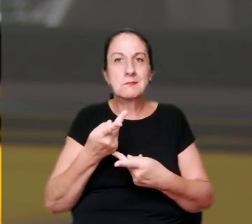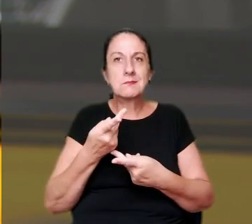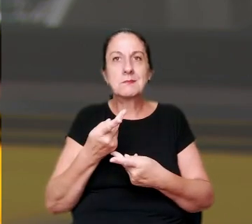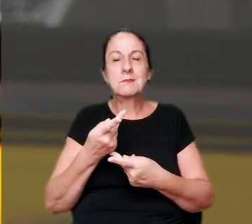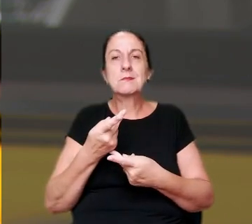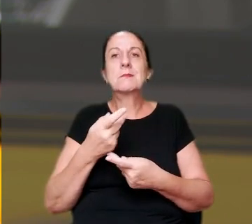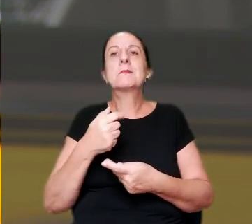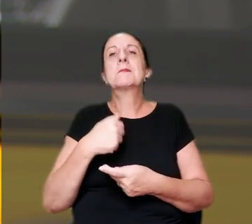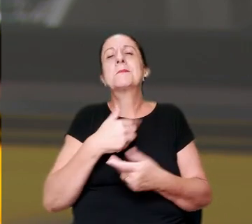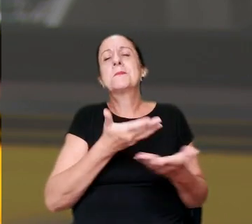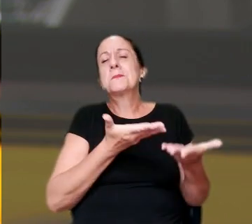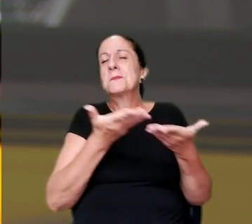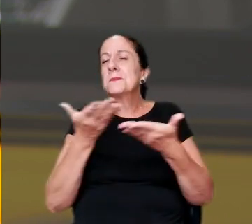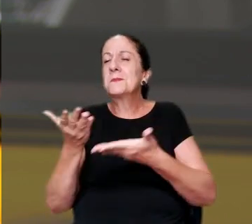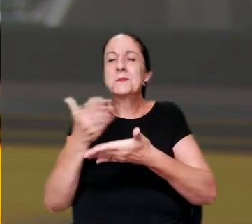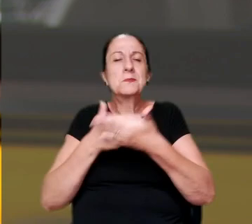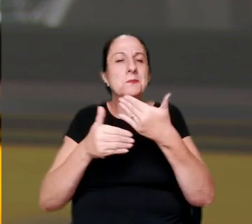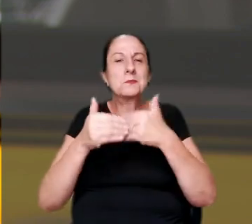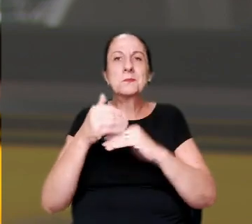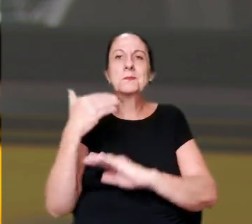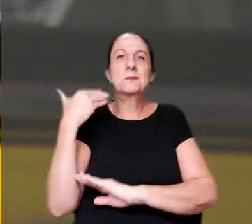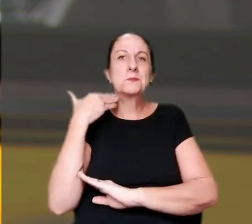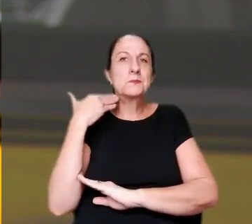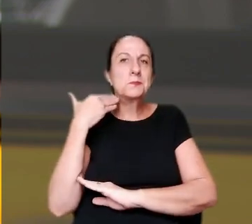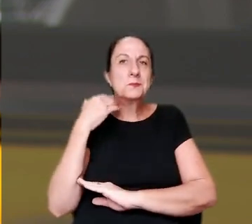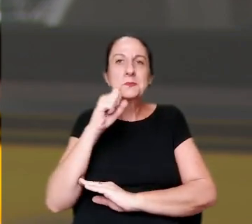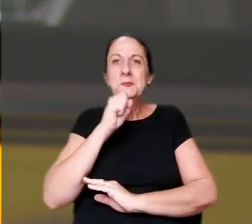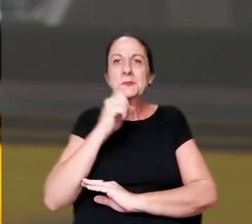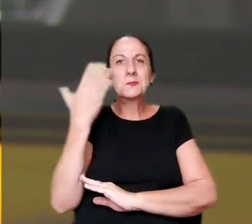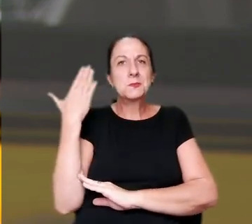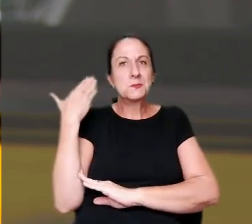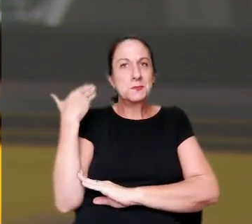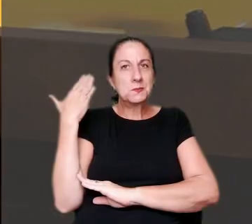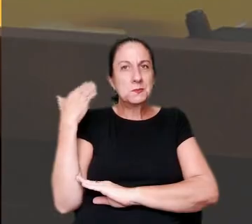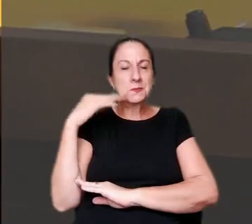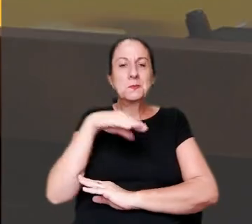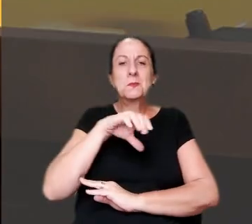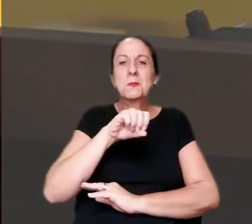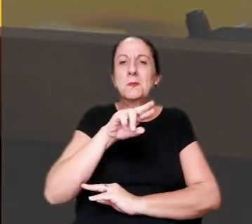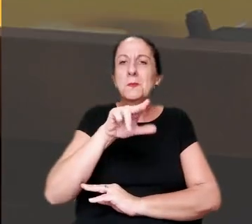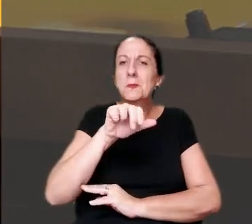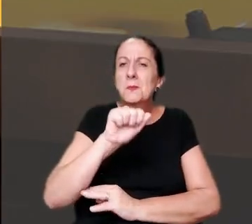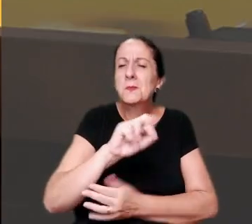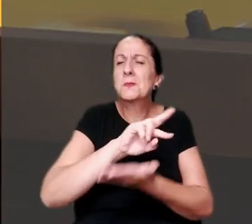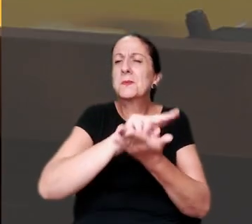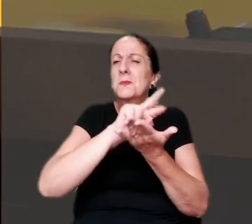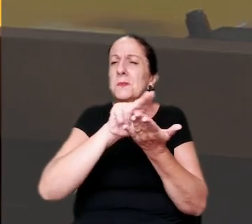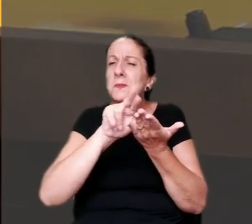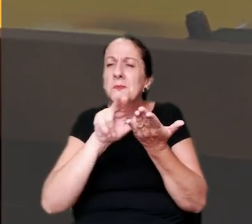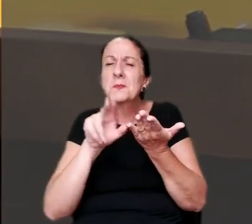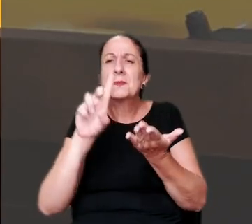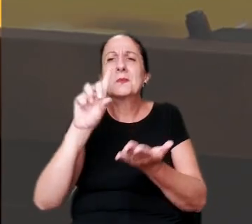Né? Rendo a minha homenagem a todos esses juízes antigos, né? O Moura França,